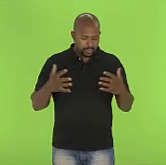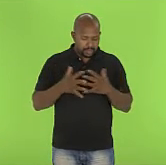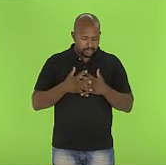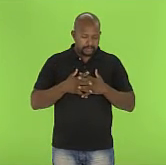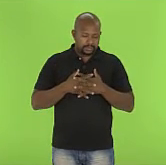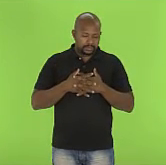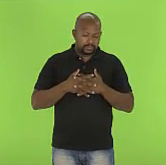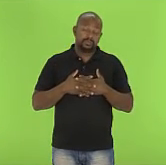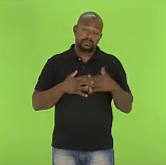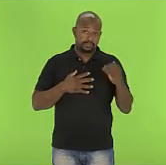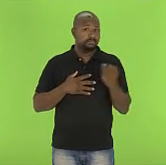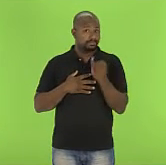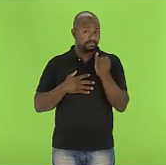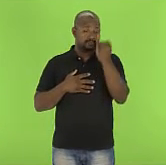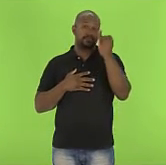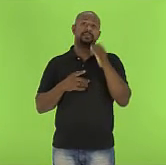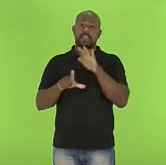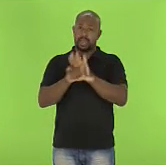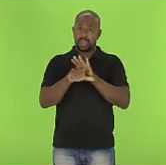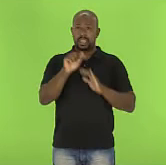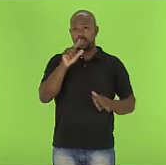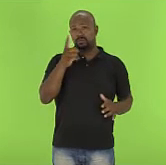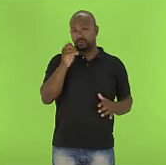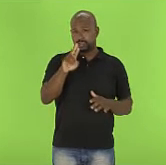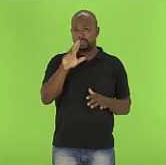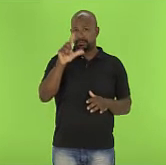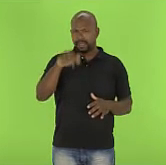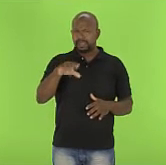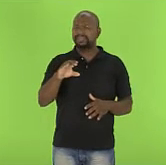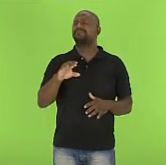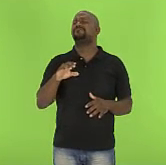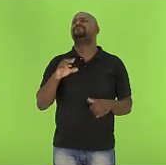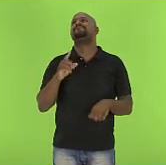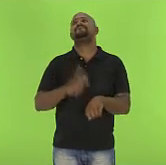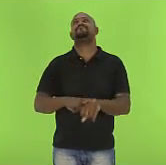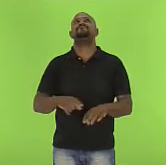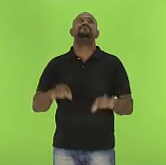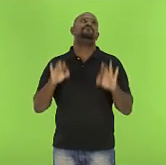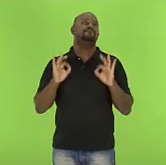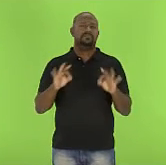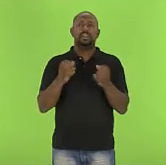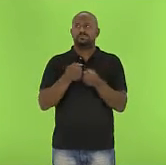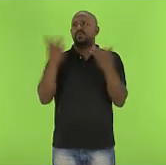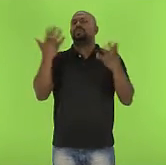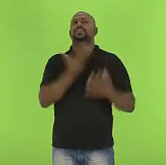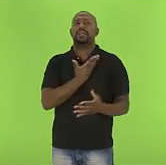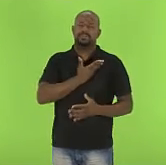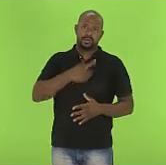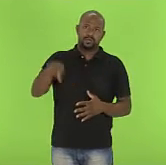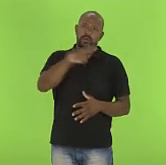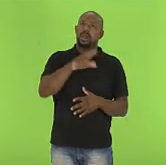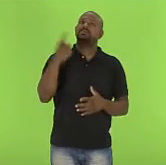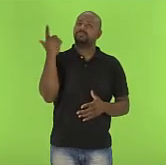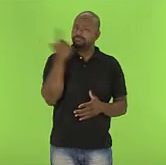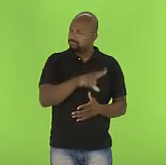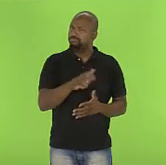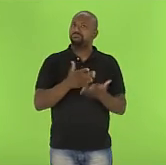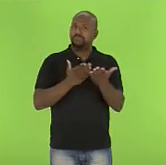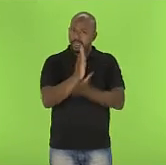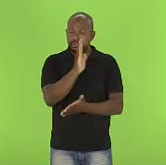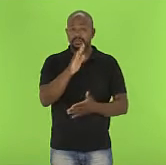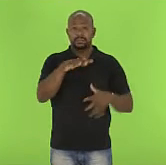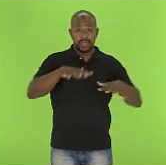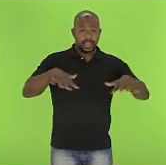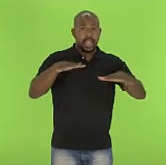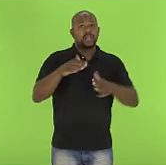Foi importante, a lei Aldir Blanc chegou num momento crucial, muitos amigos nossos foram